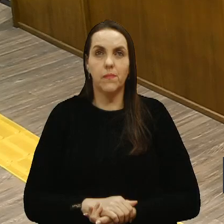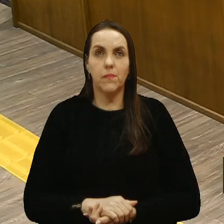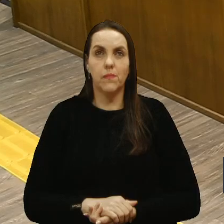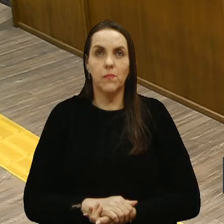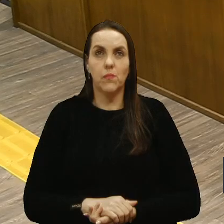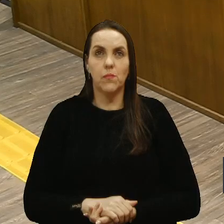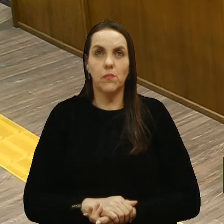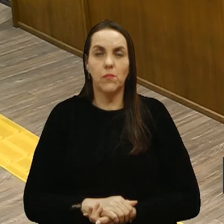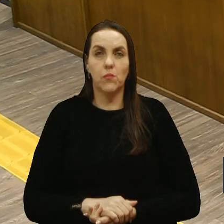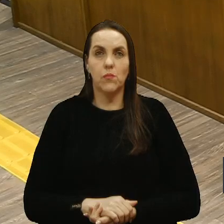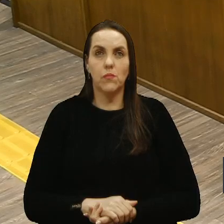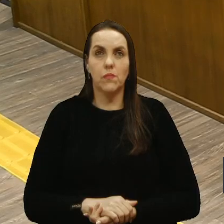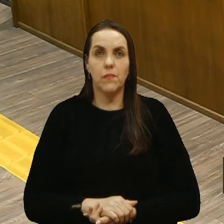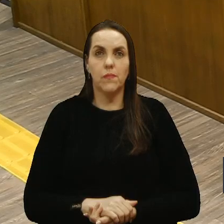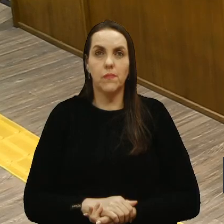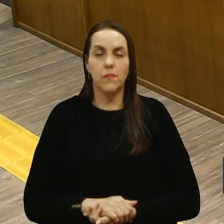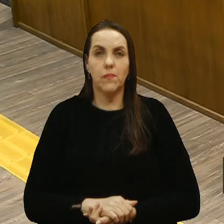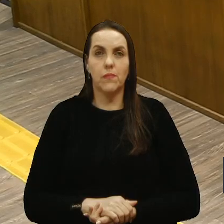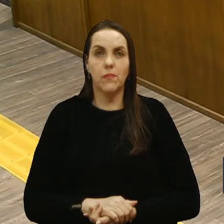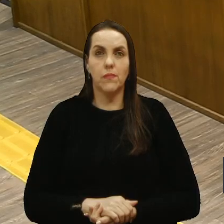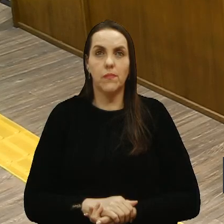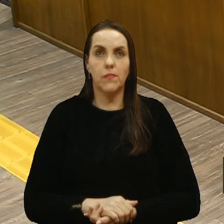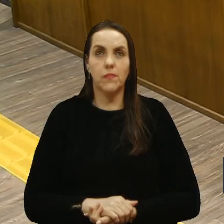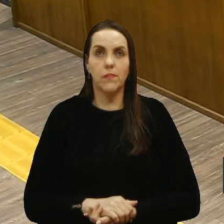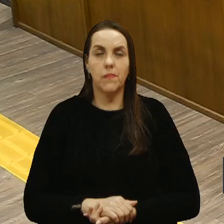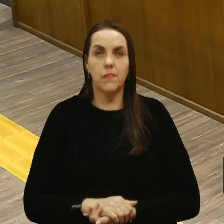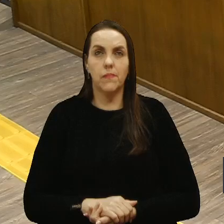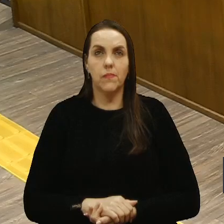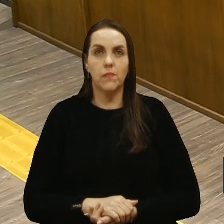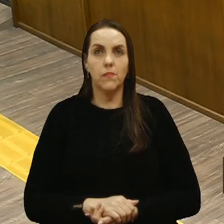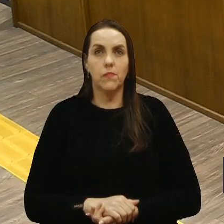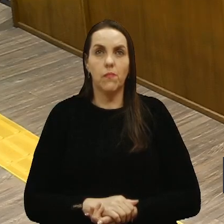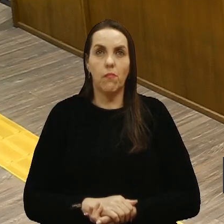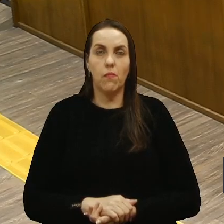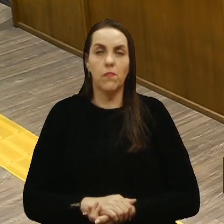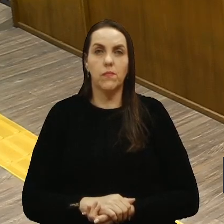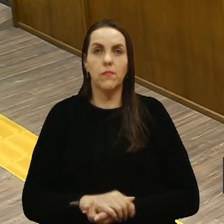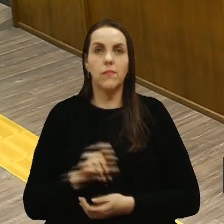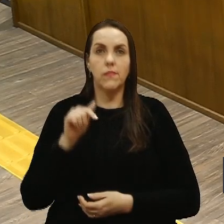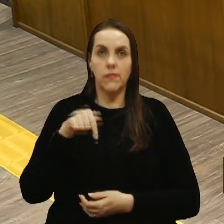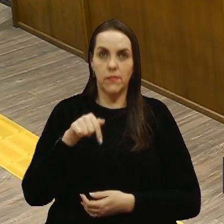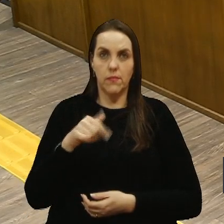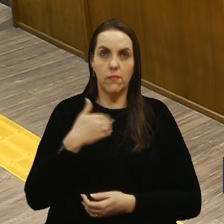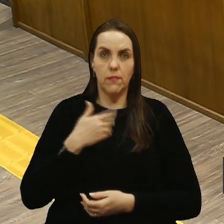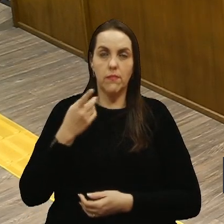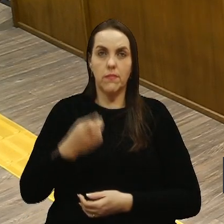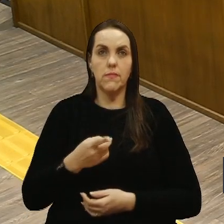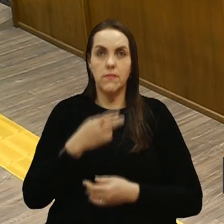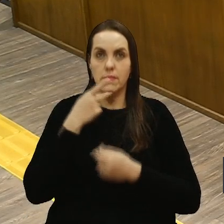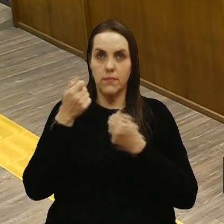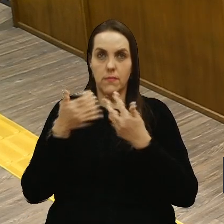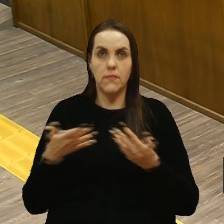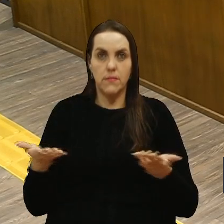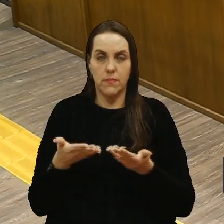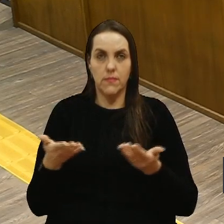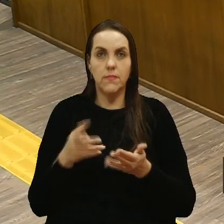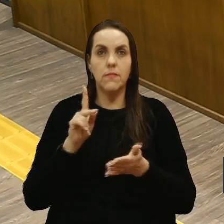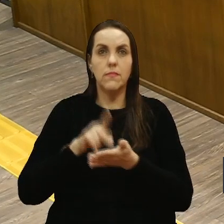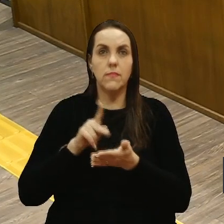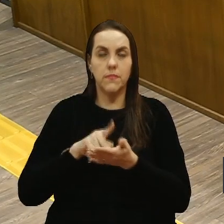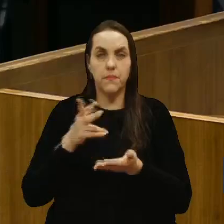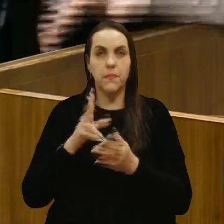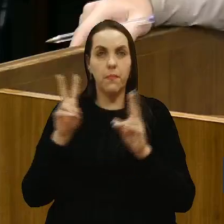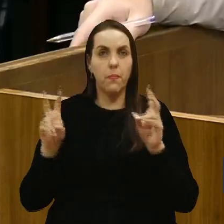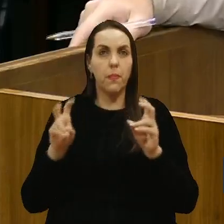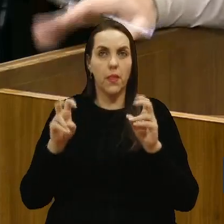No momento oportuno, vereador Caleb, se der tempo. Aqui eu vim falar hoje, na verdade, era outro